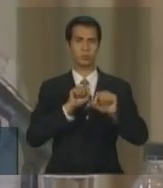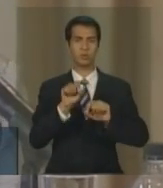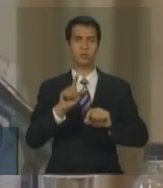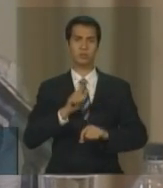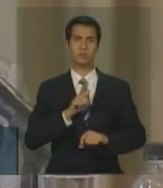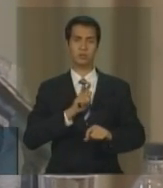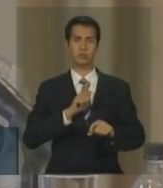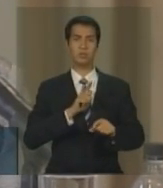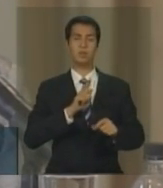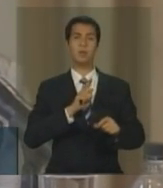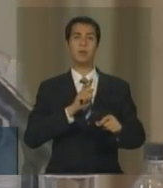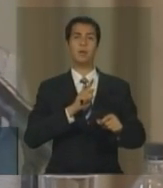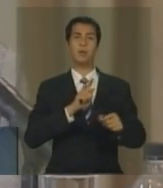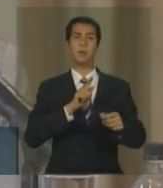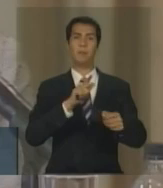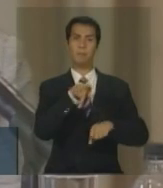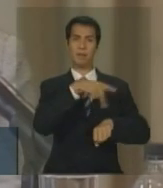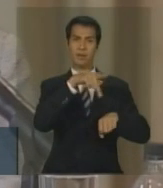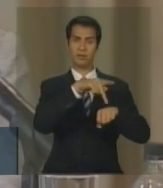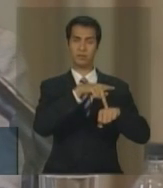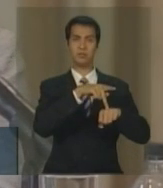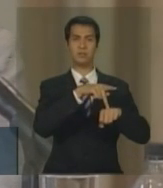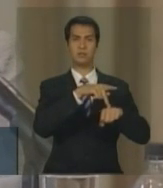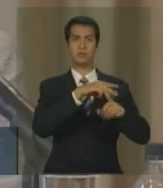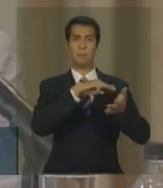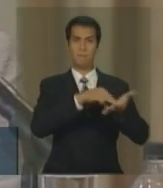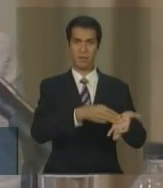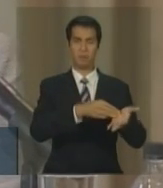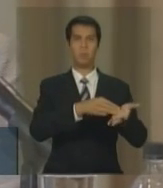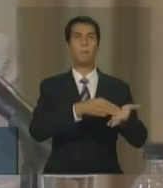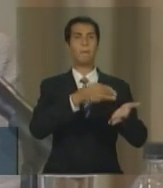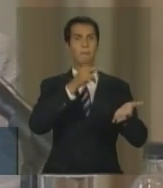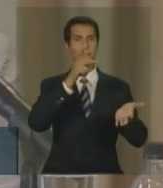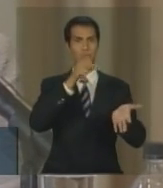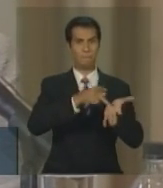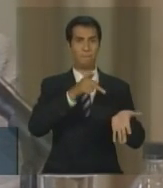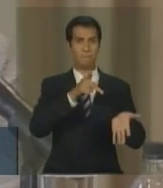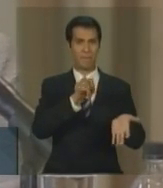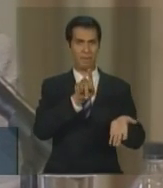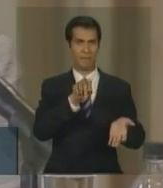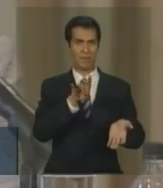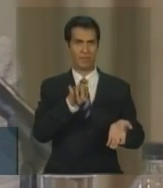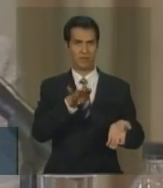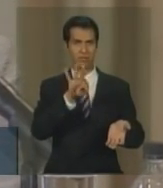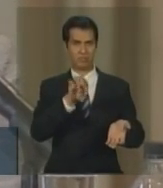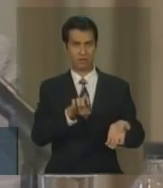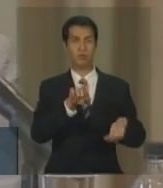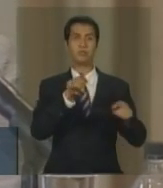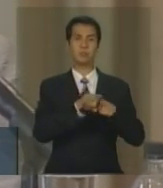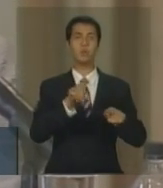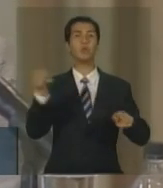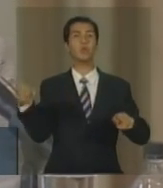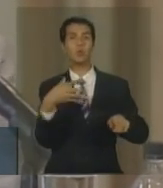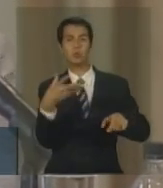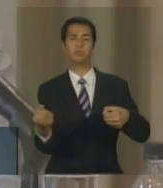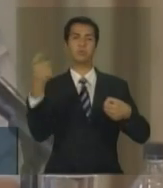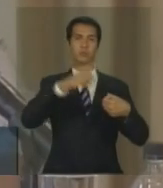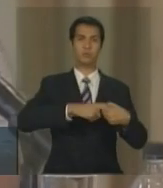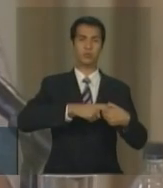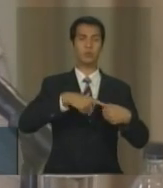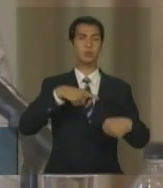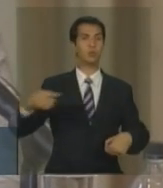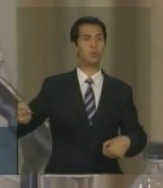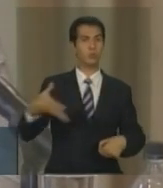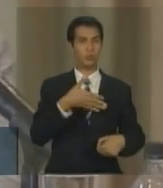membros permanentes, quanto para integrar os não permanentes com novas nações,